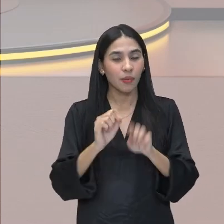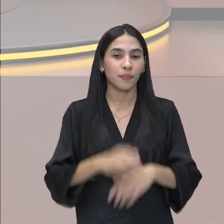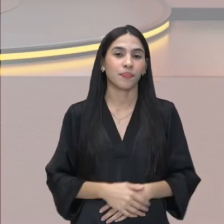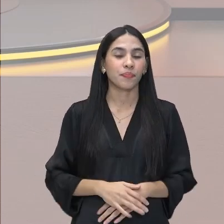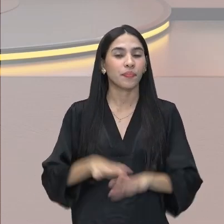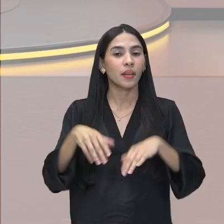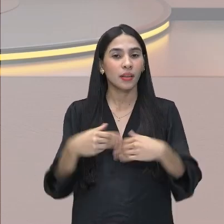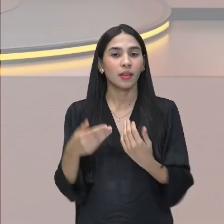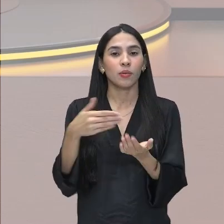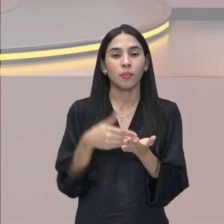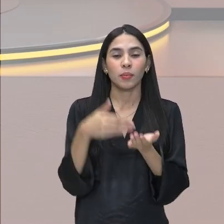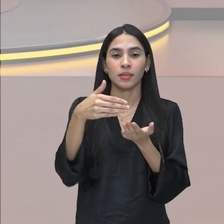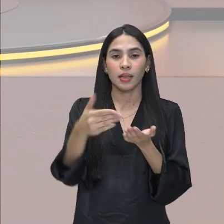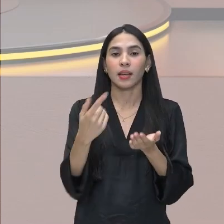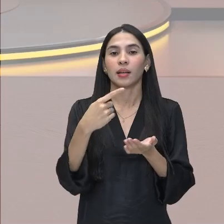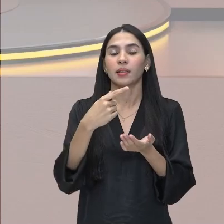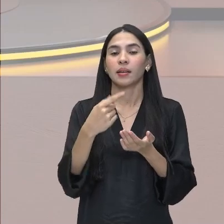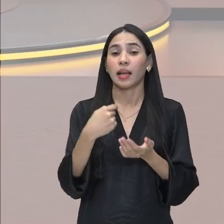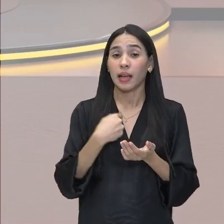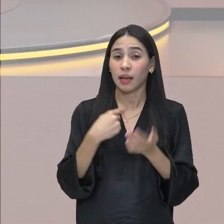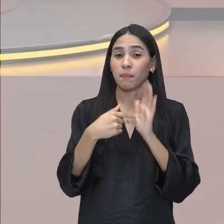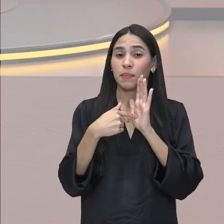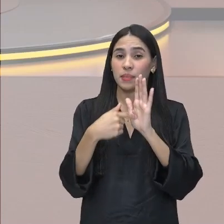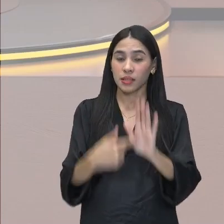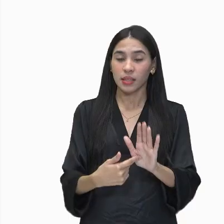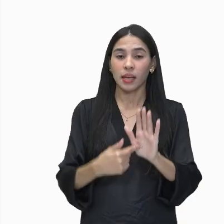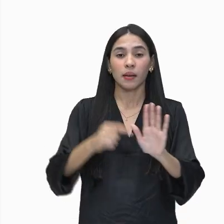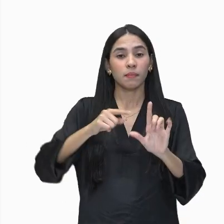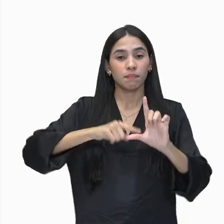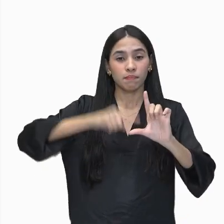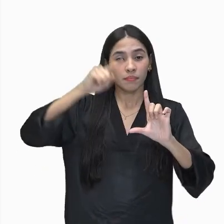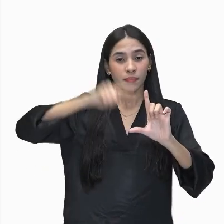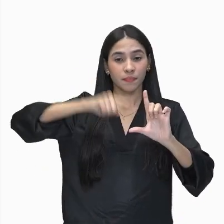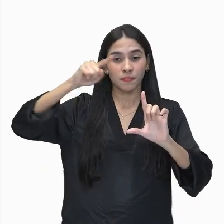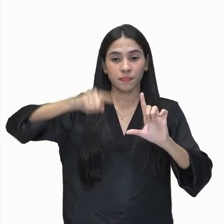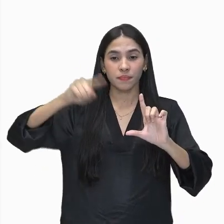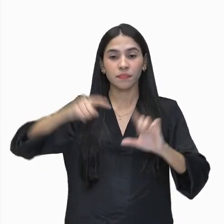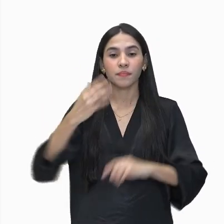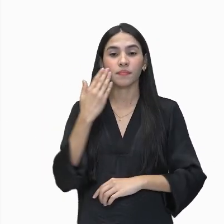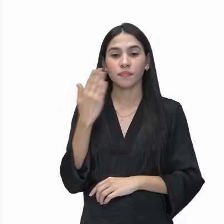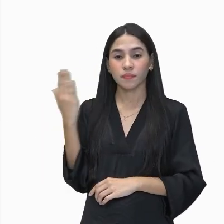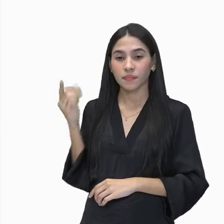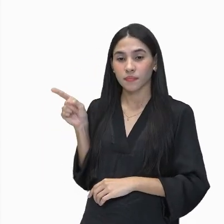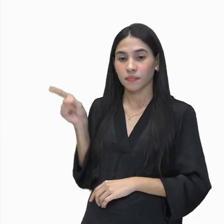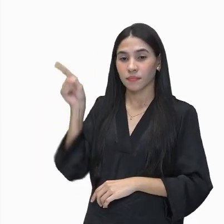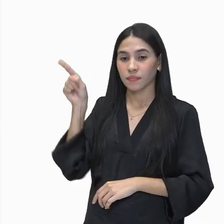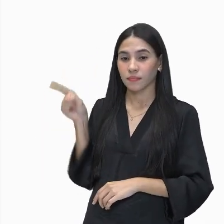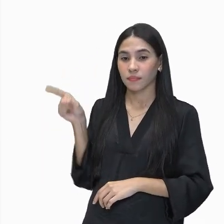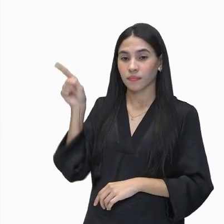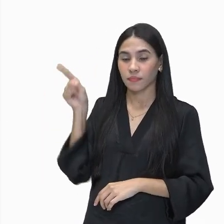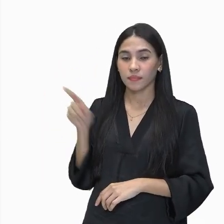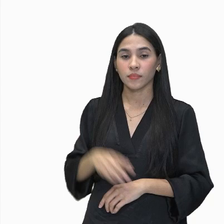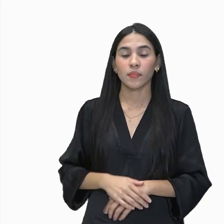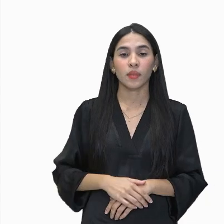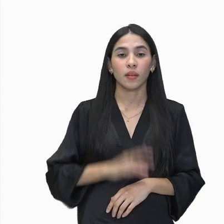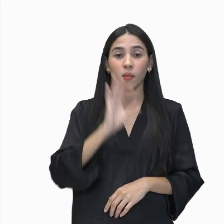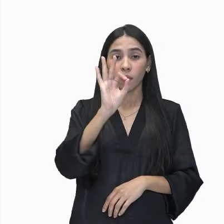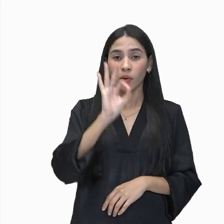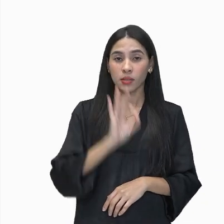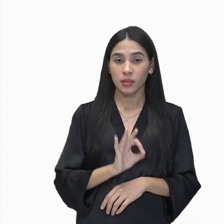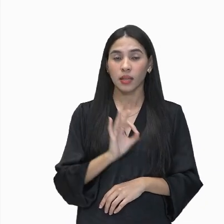de conversa, né, a gente traz aqui esse gráfico mostrando para vocês, né, a porcentagem